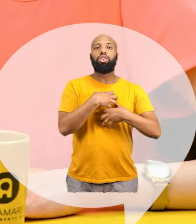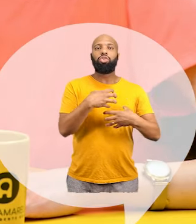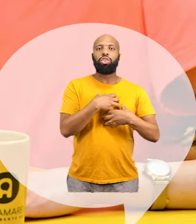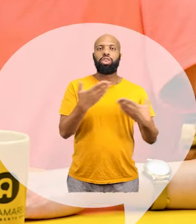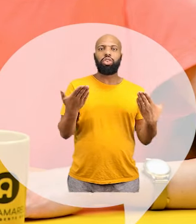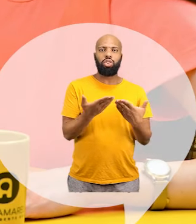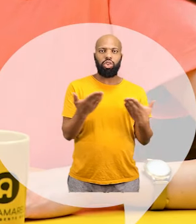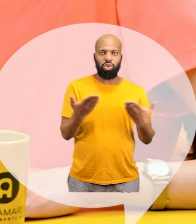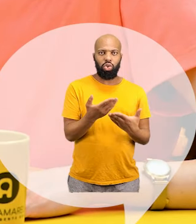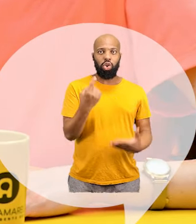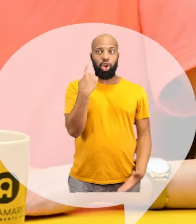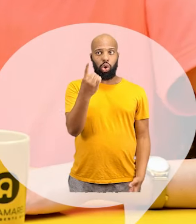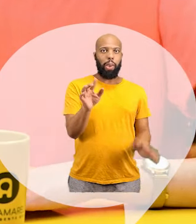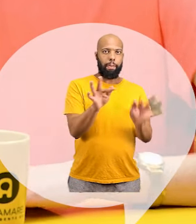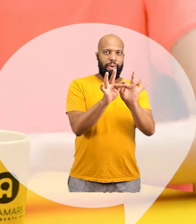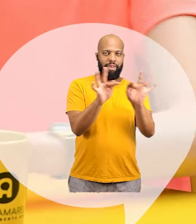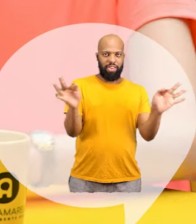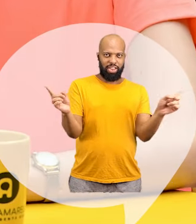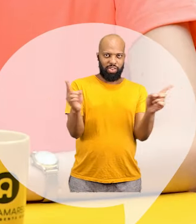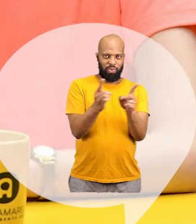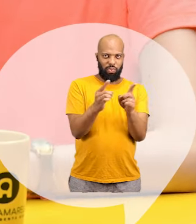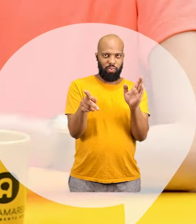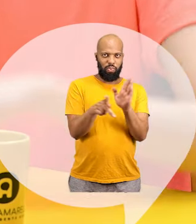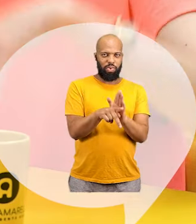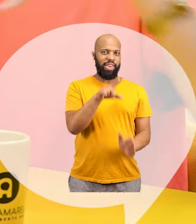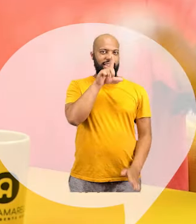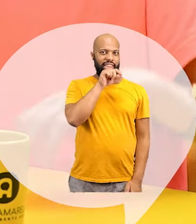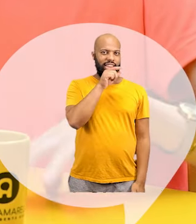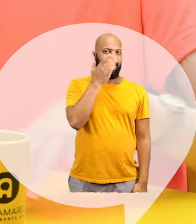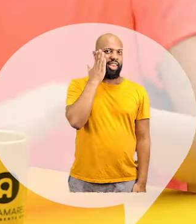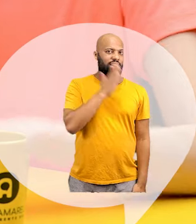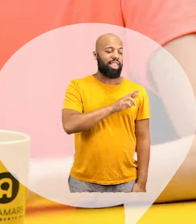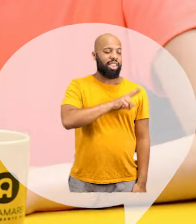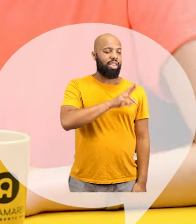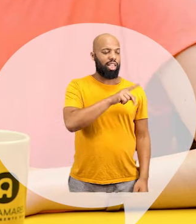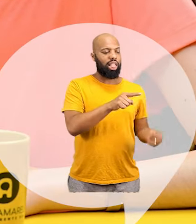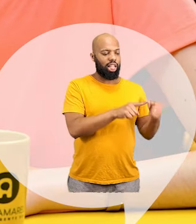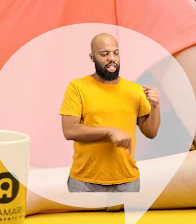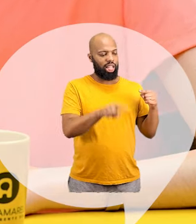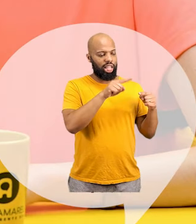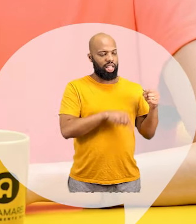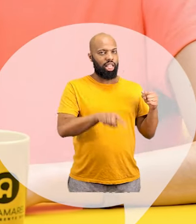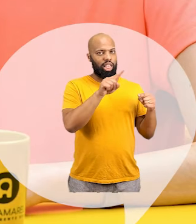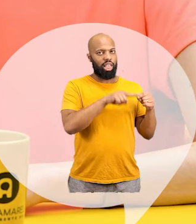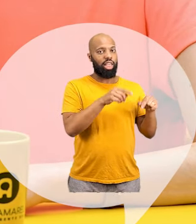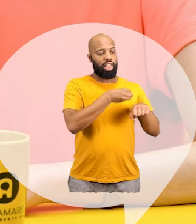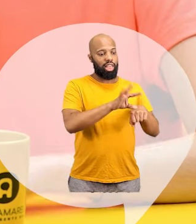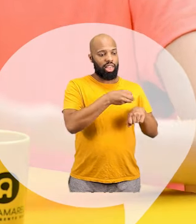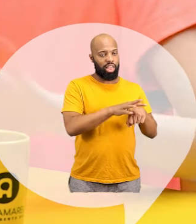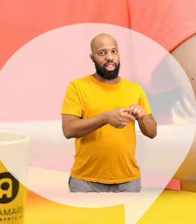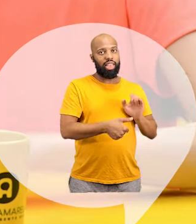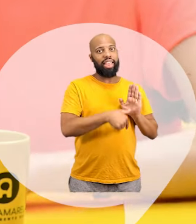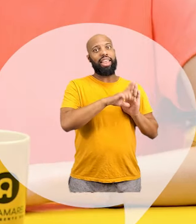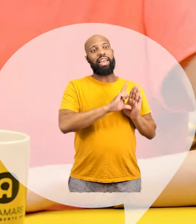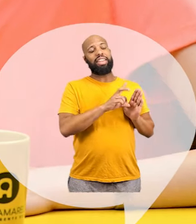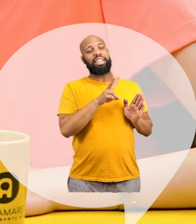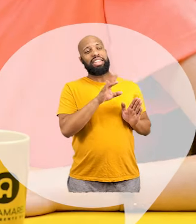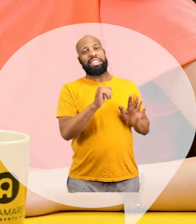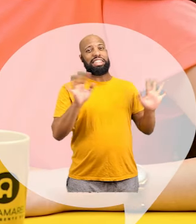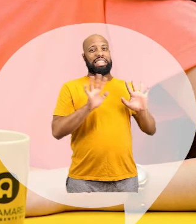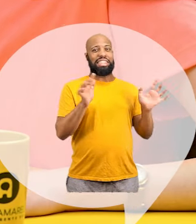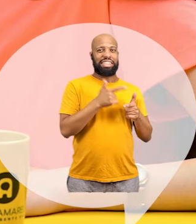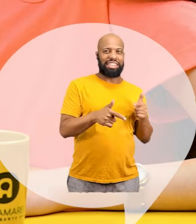Twitter vamos no Twitter não é para ficar sapateando para a gente fazer as nossas recomendações antes que o João nos Deserta